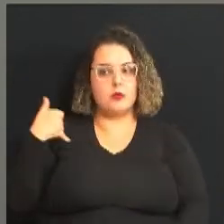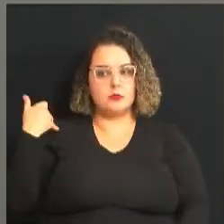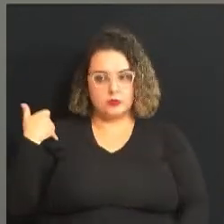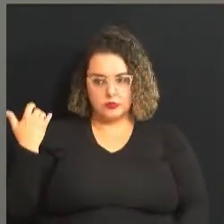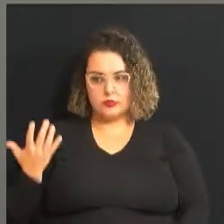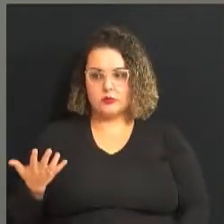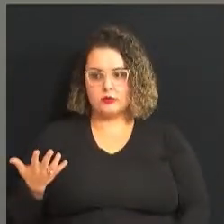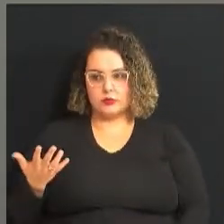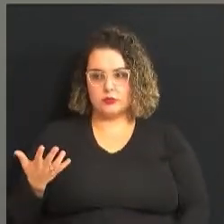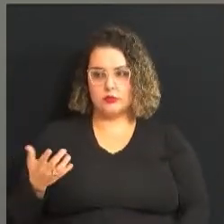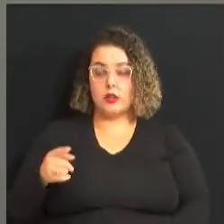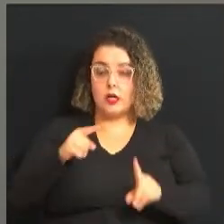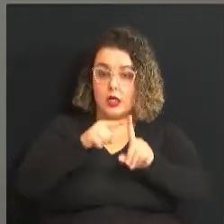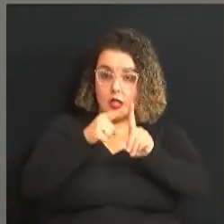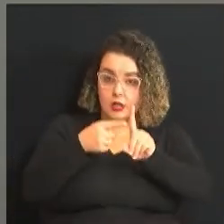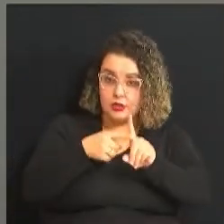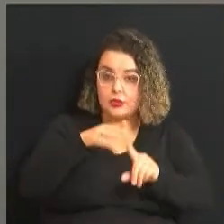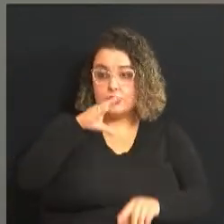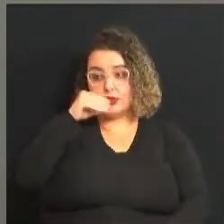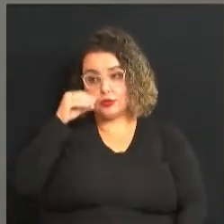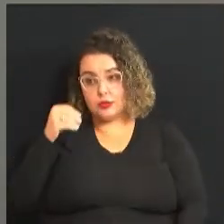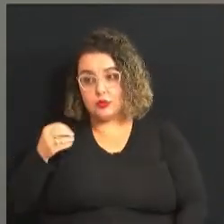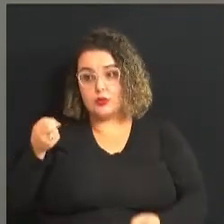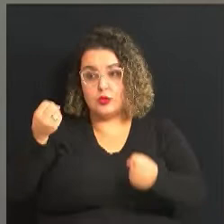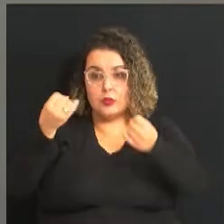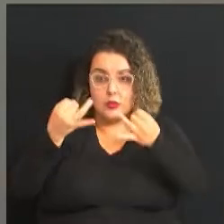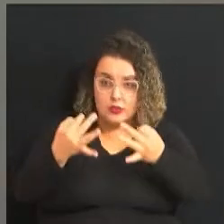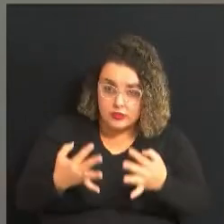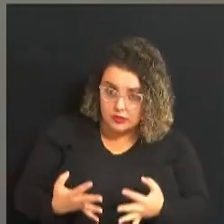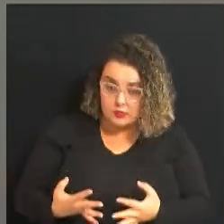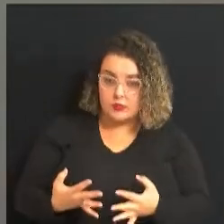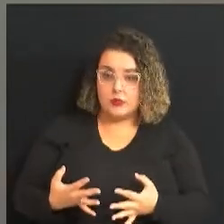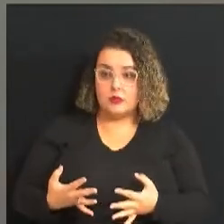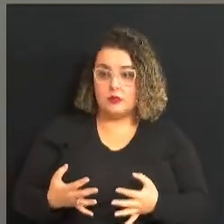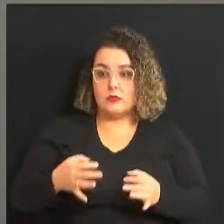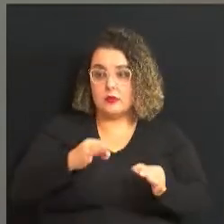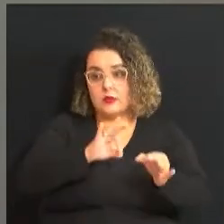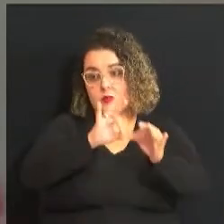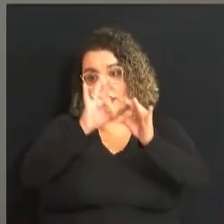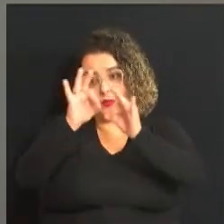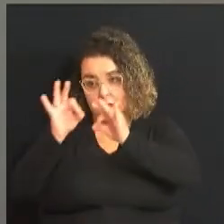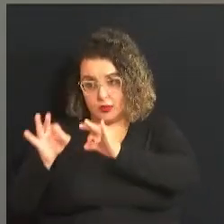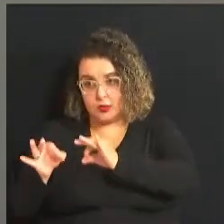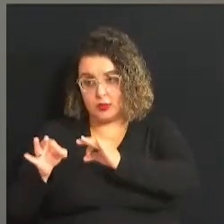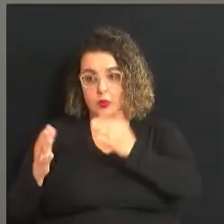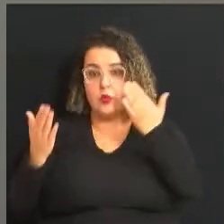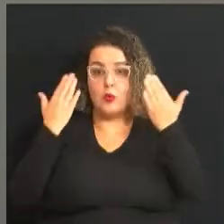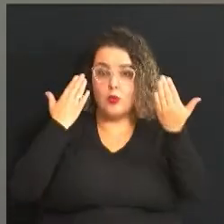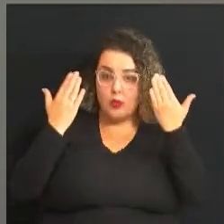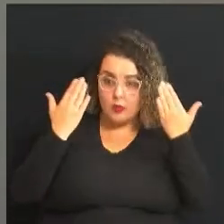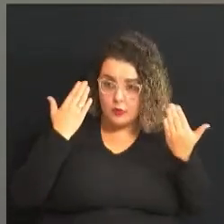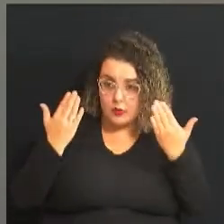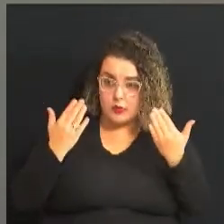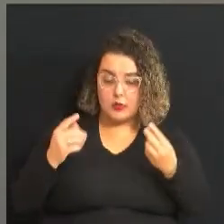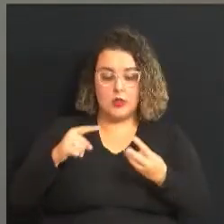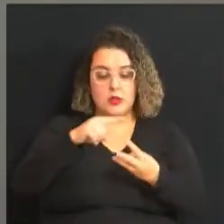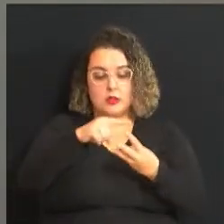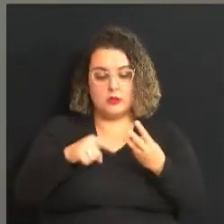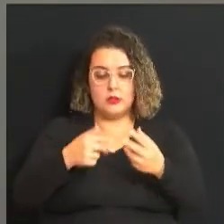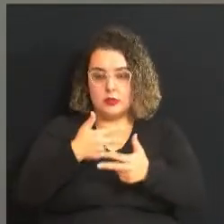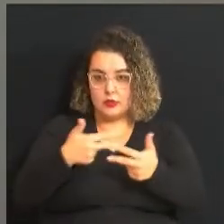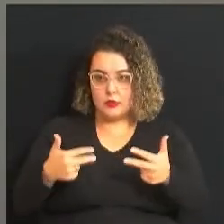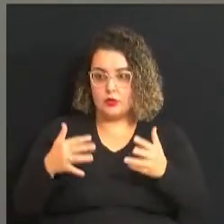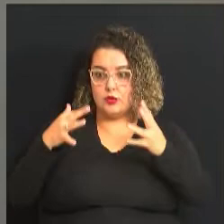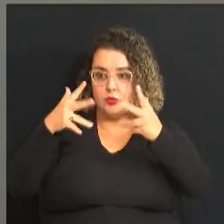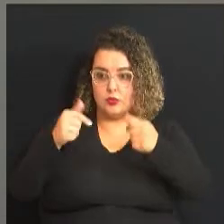a gestante adolescente eu oriento muito fazer um acompanhamento também com o psicólogo. Tem três coisas que eu acho que todo mundo